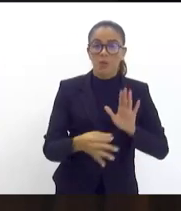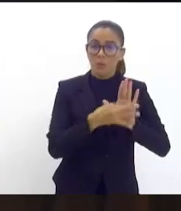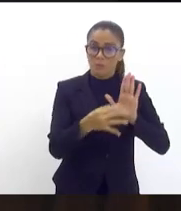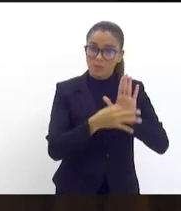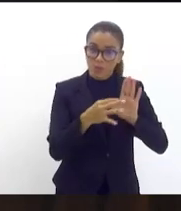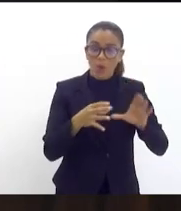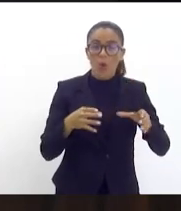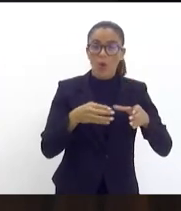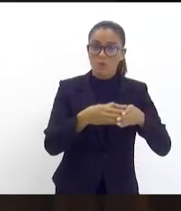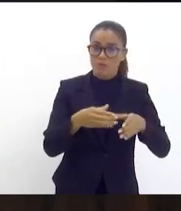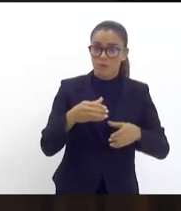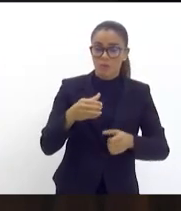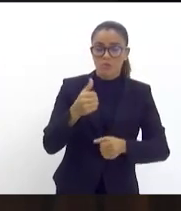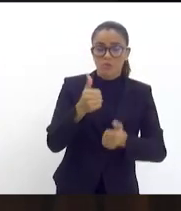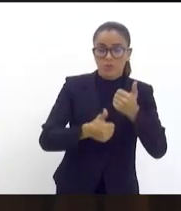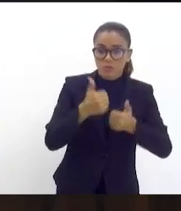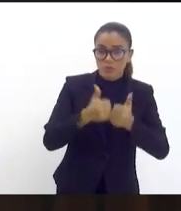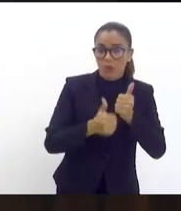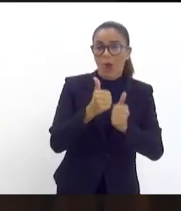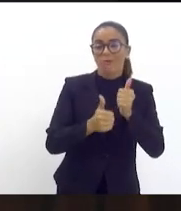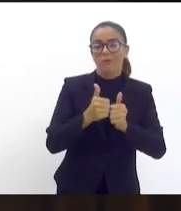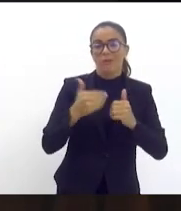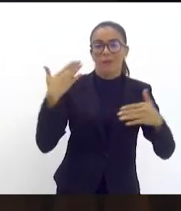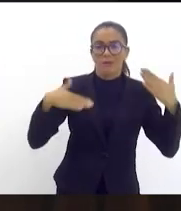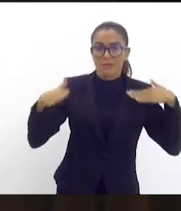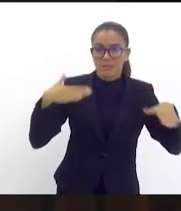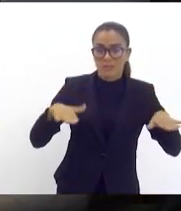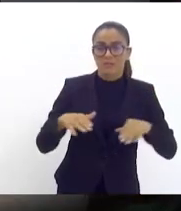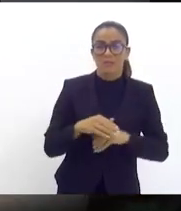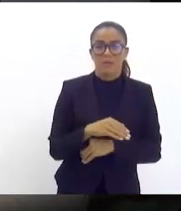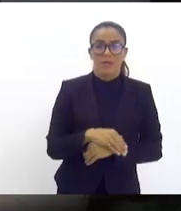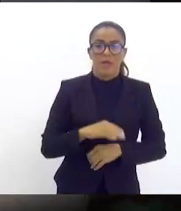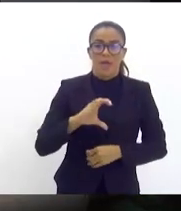pela Comissão de Esporte e Lazer, deputado Carlinhos BNH.